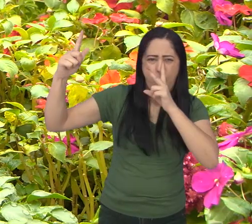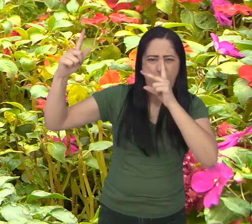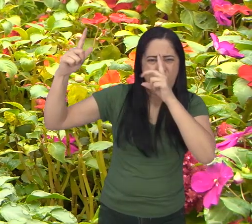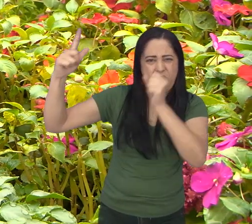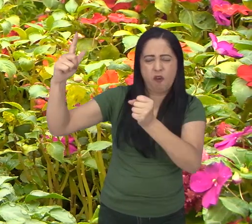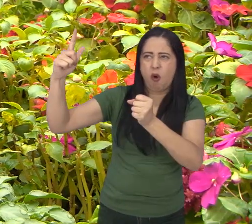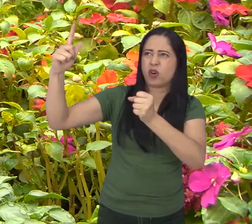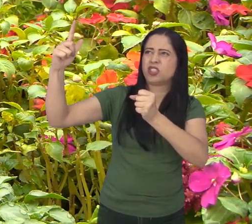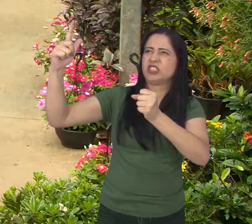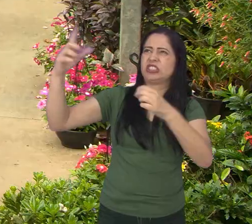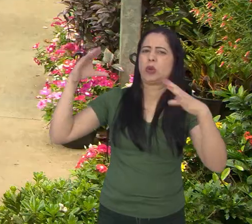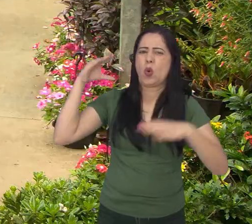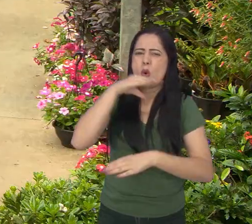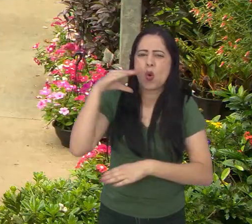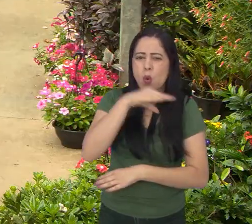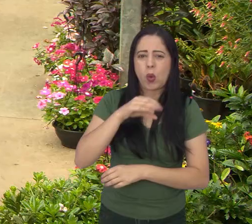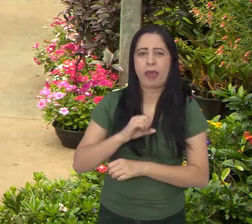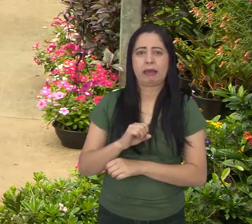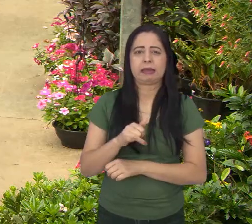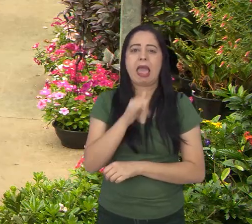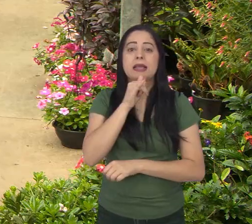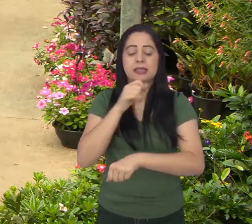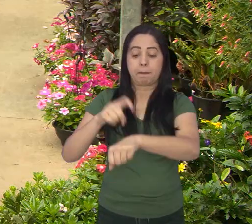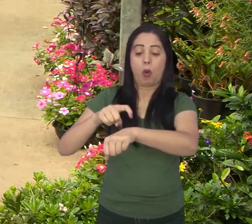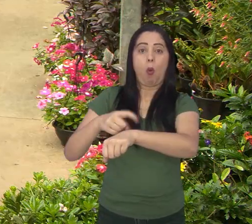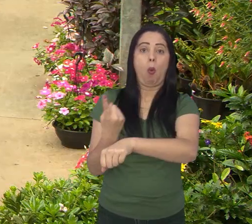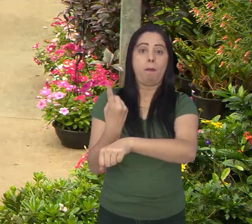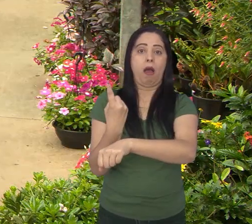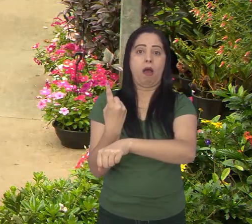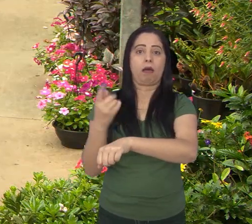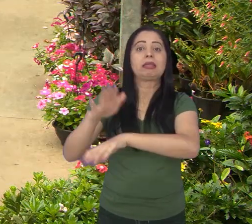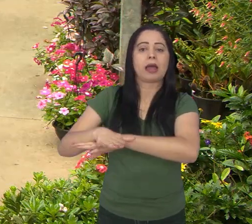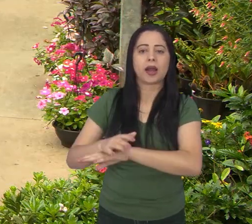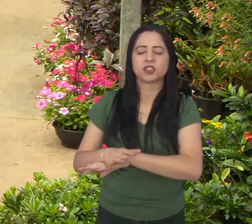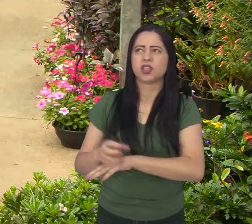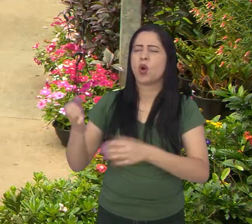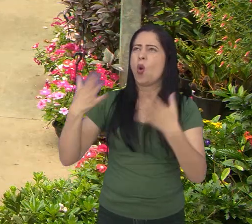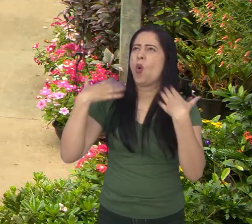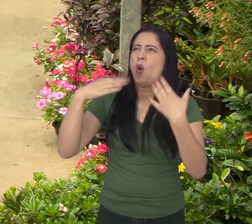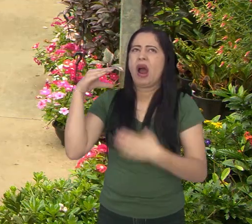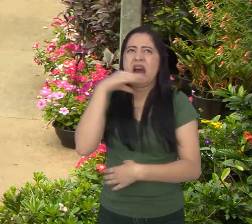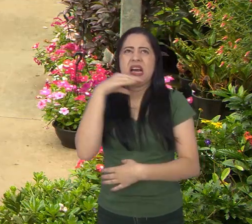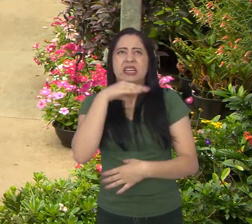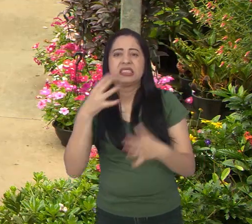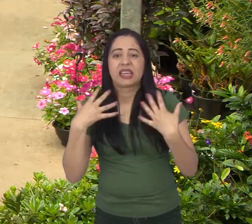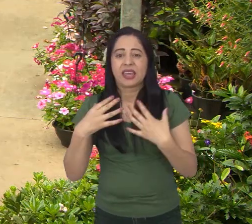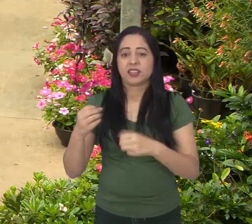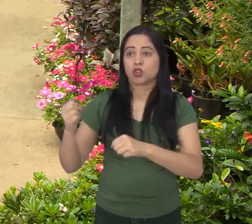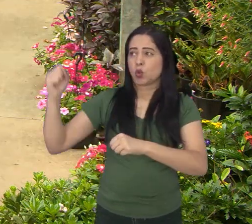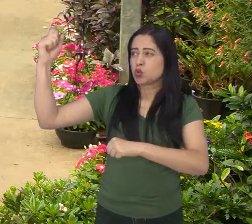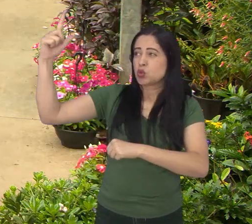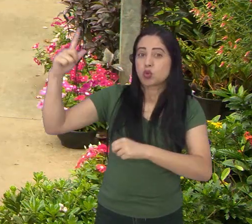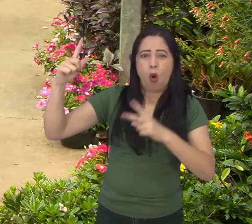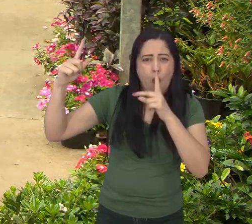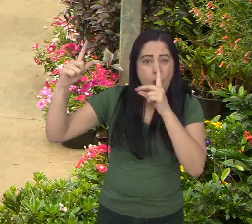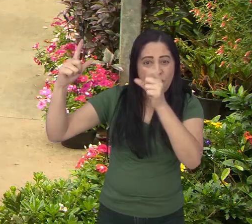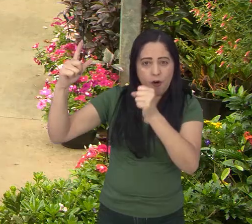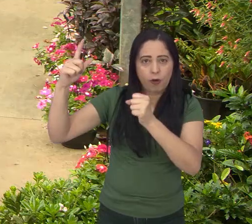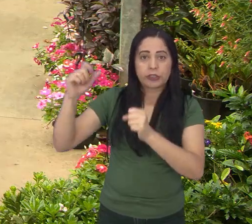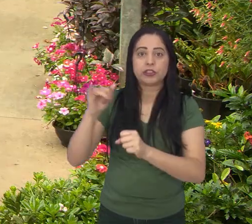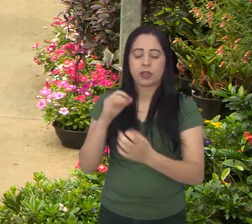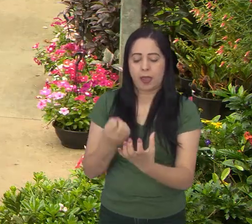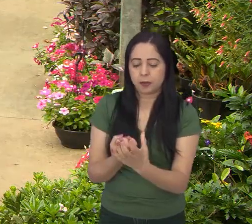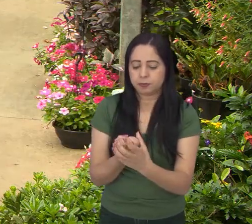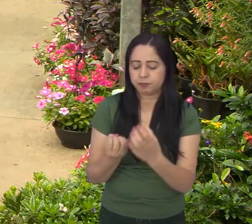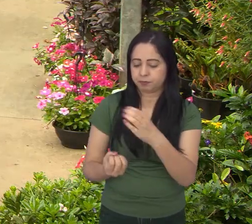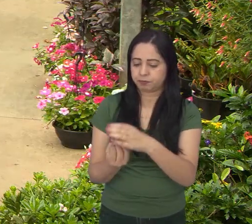alto, né? Vamos dizer, vou fazer a rega, o único horário que eu tenho é 1 da tarde. Está muito quente o ar, o sol está muito forte, a água,